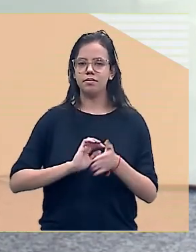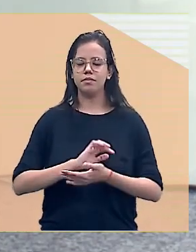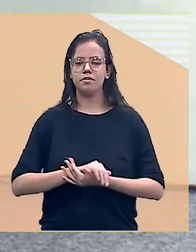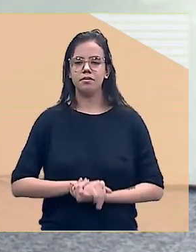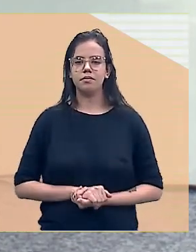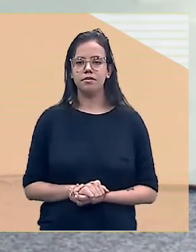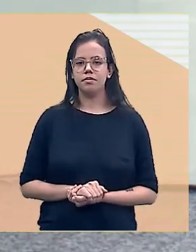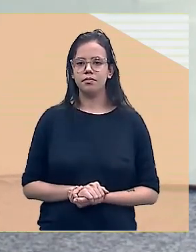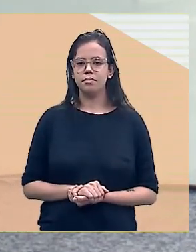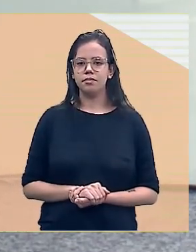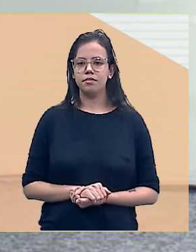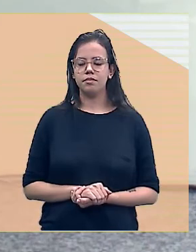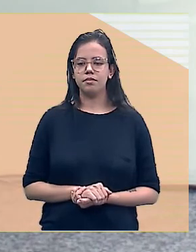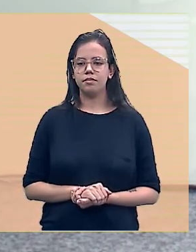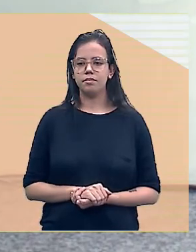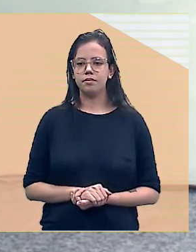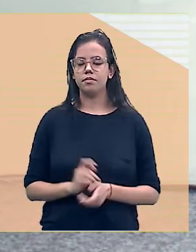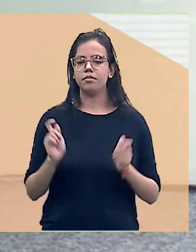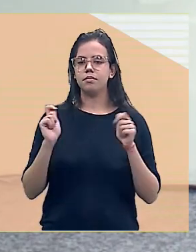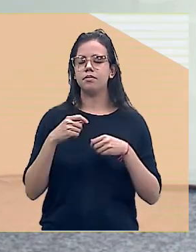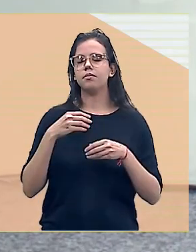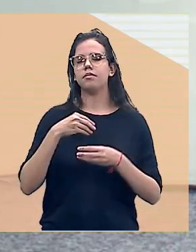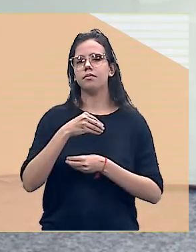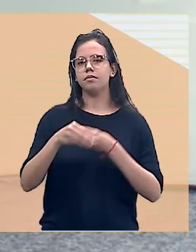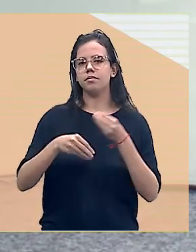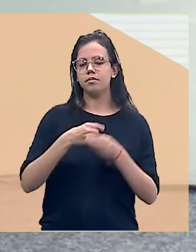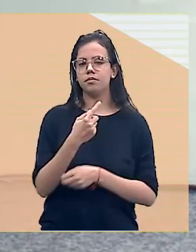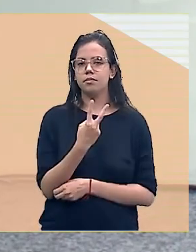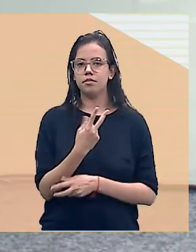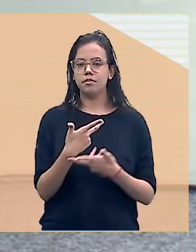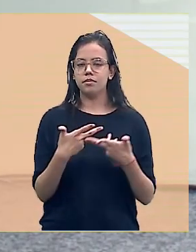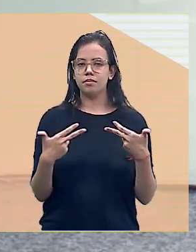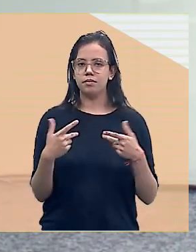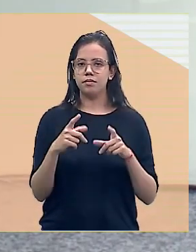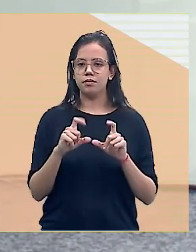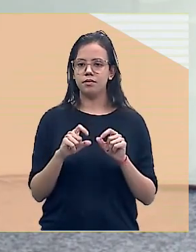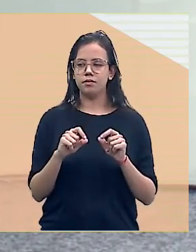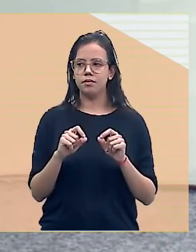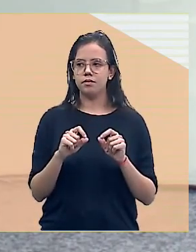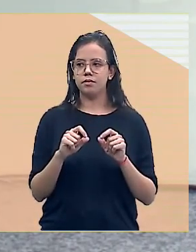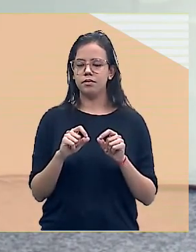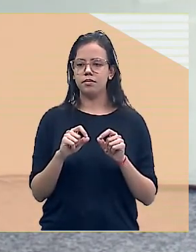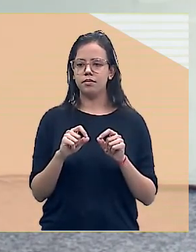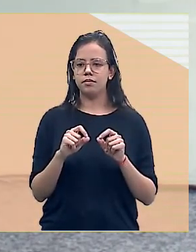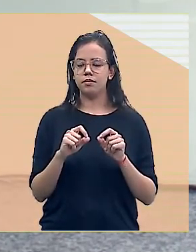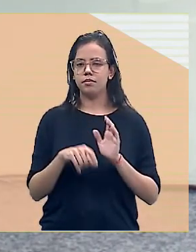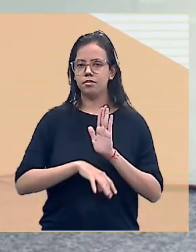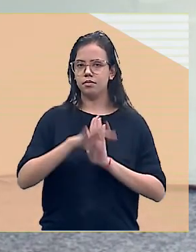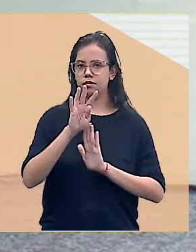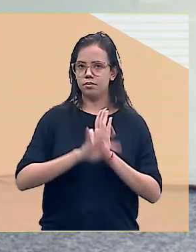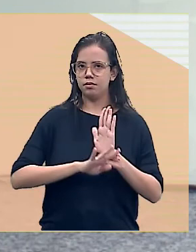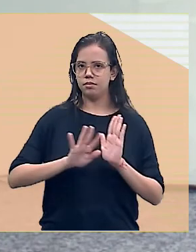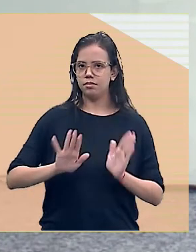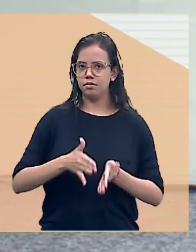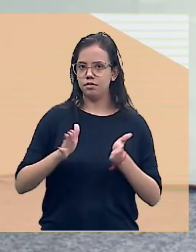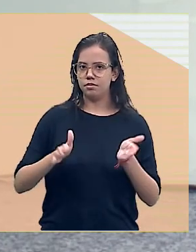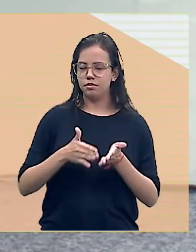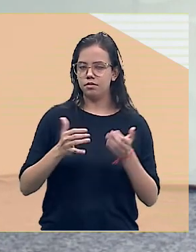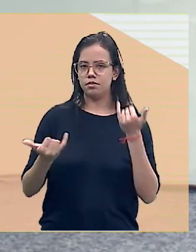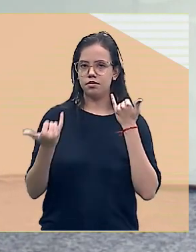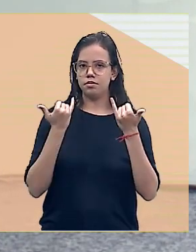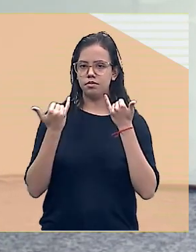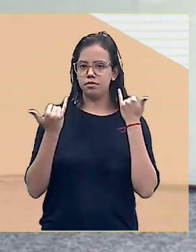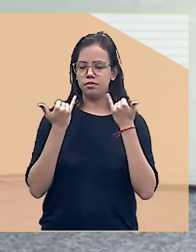redação então você pode juntar na realidade de duas coisas né você pode os textos motivadores